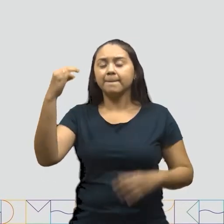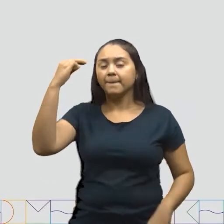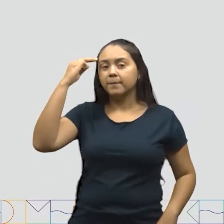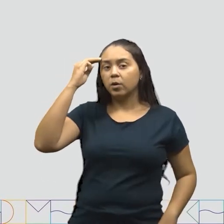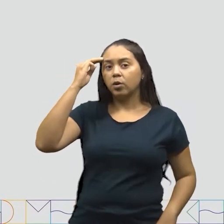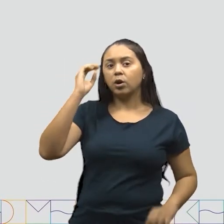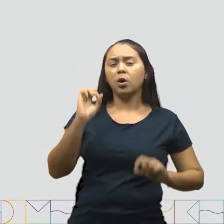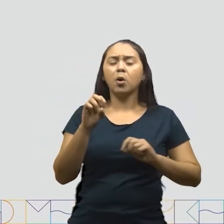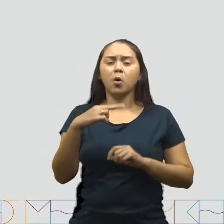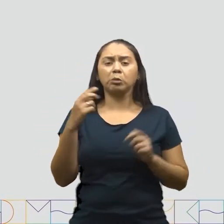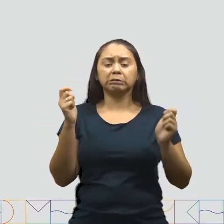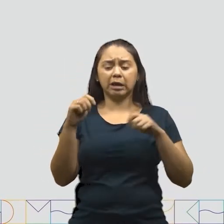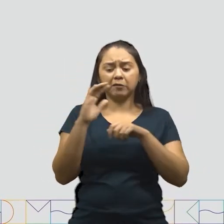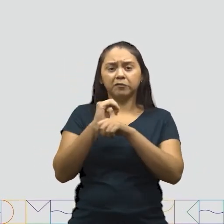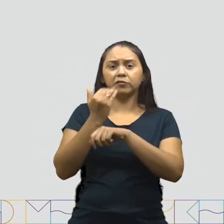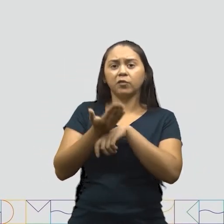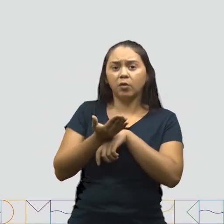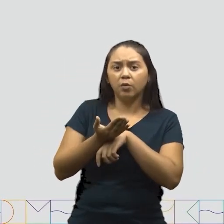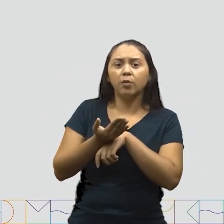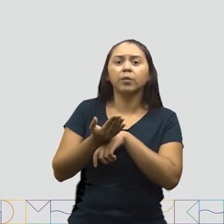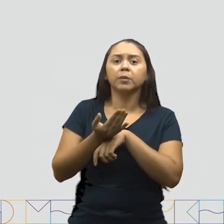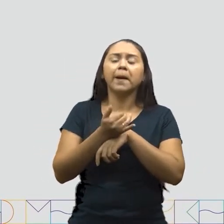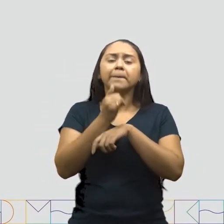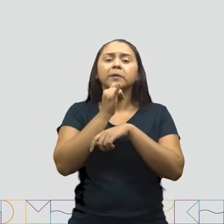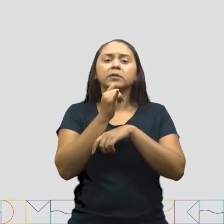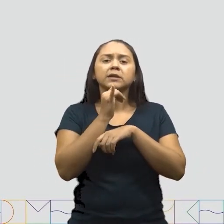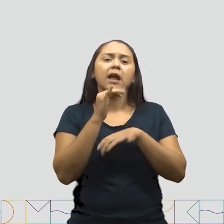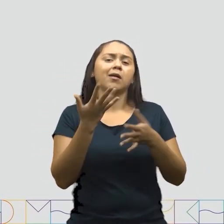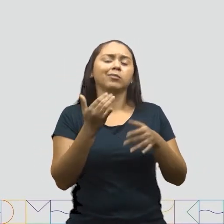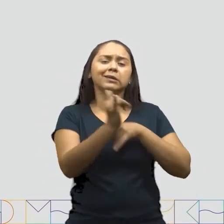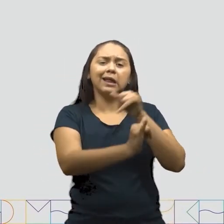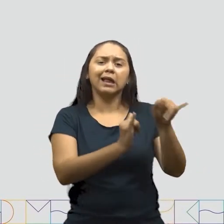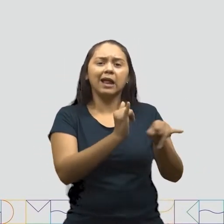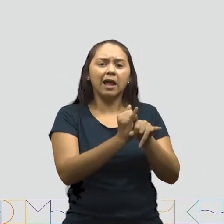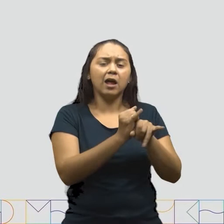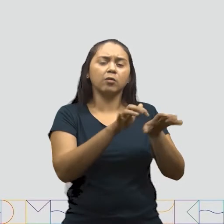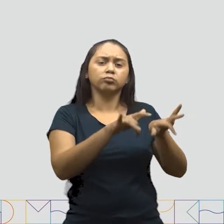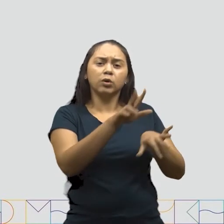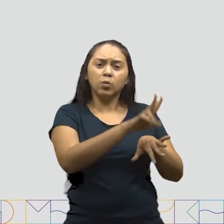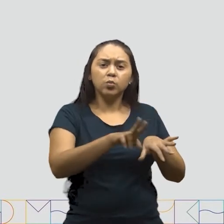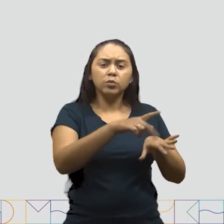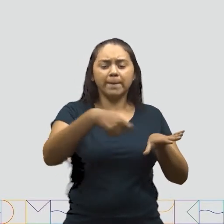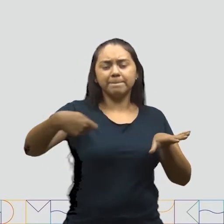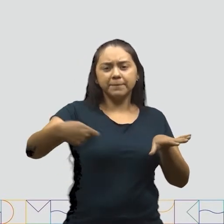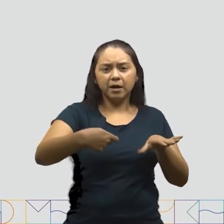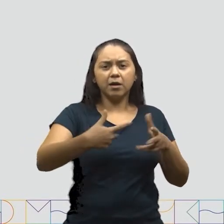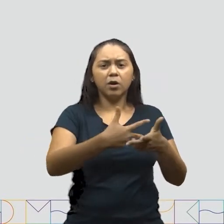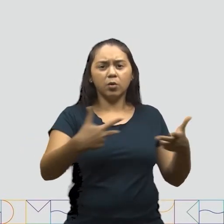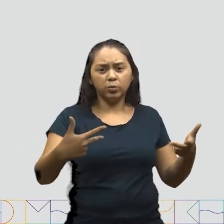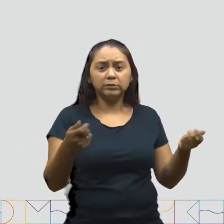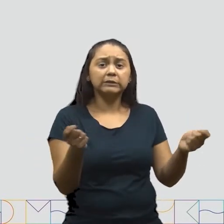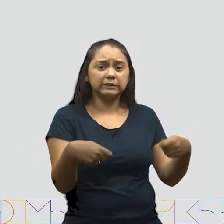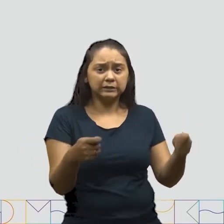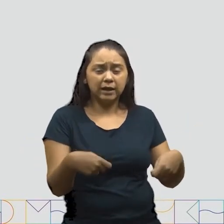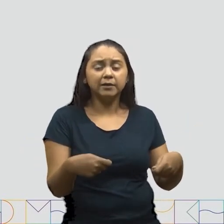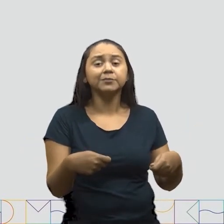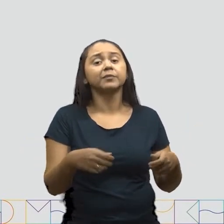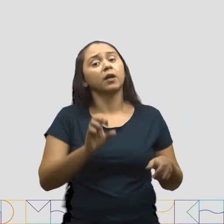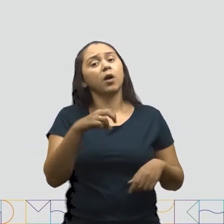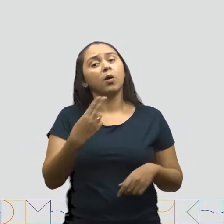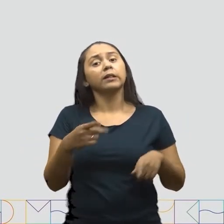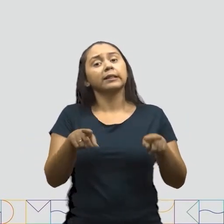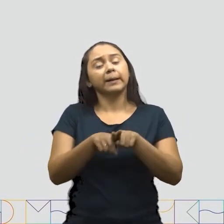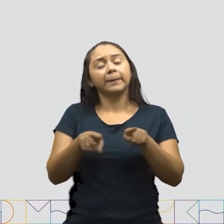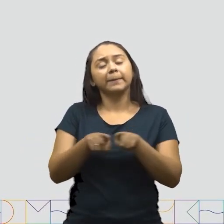biológica, seja externamente, em dispositivos artificiais, memória artificial. Também é